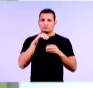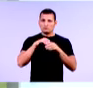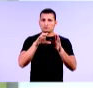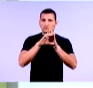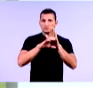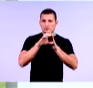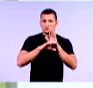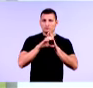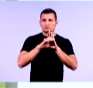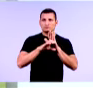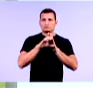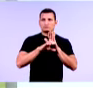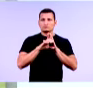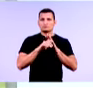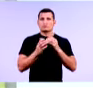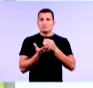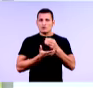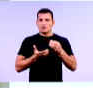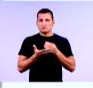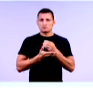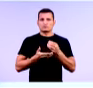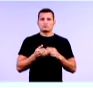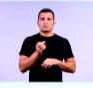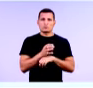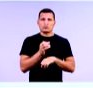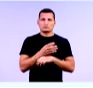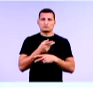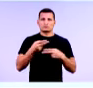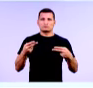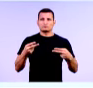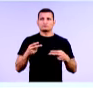né, básico da orientação a objetos.